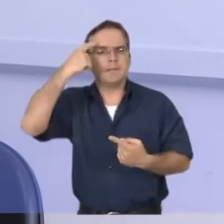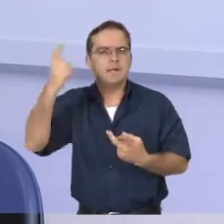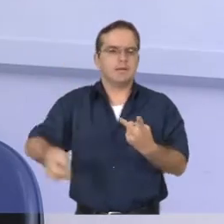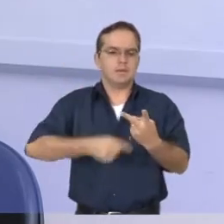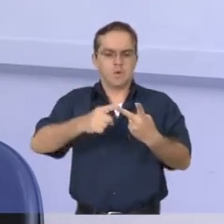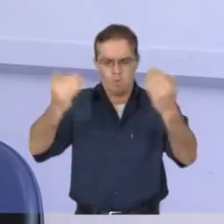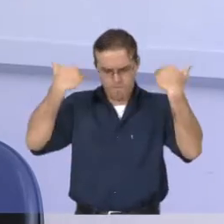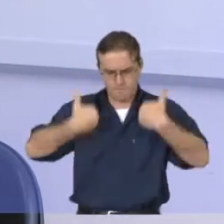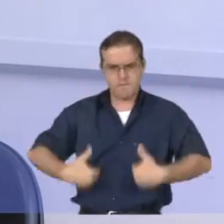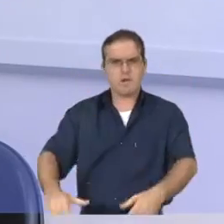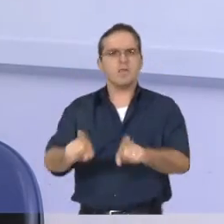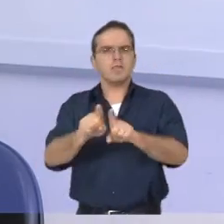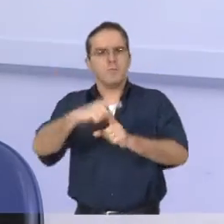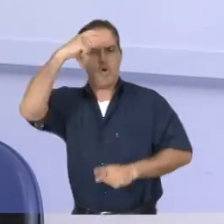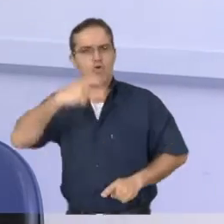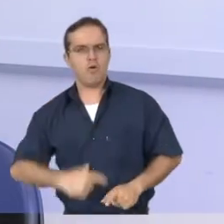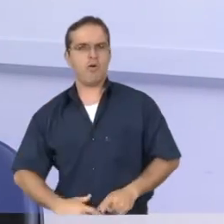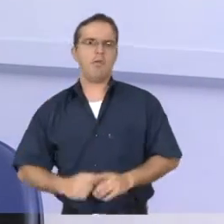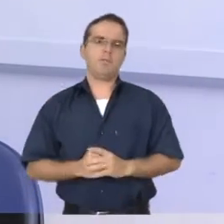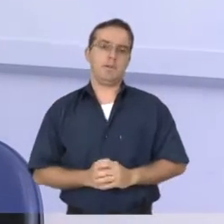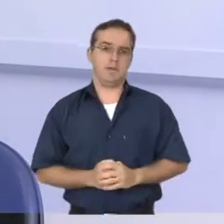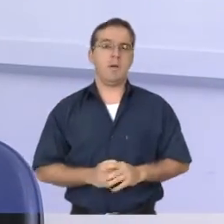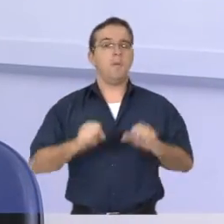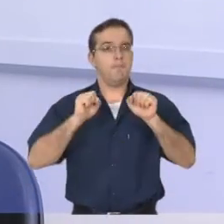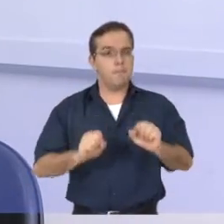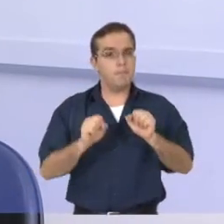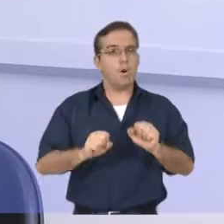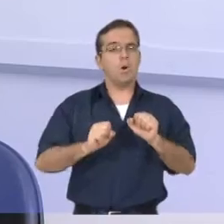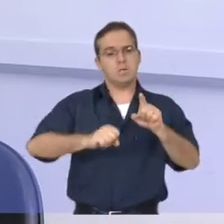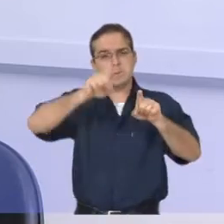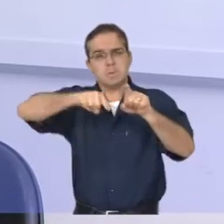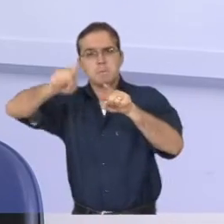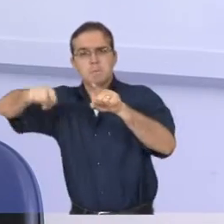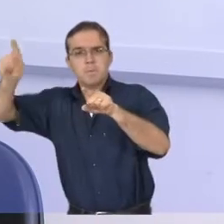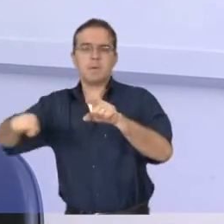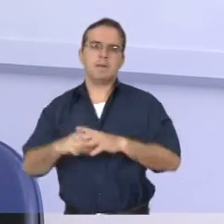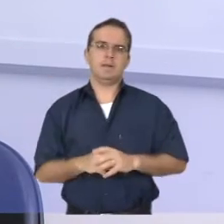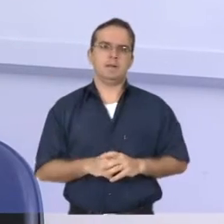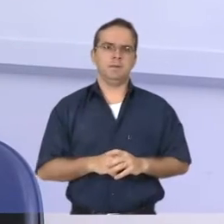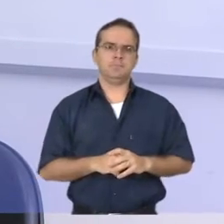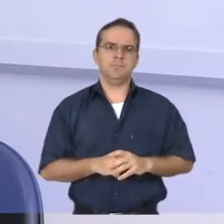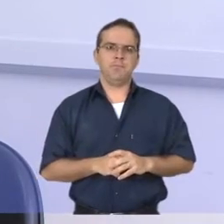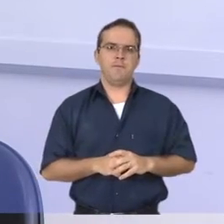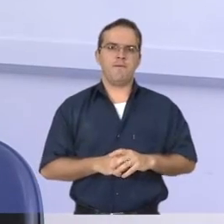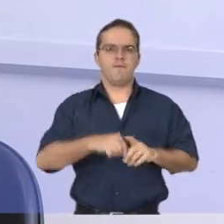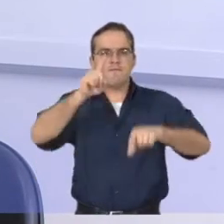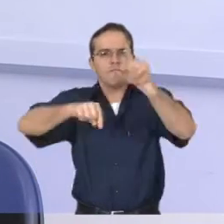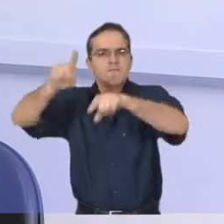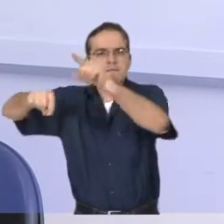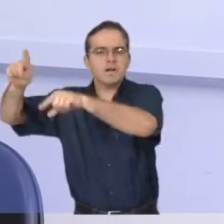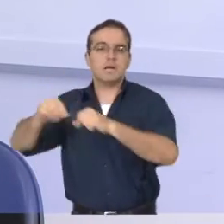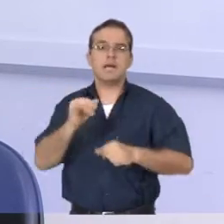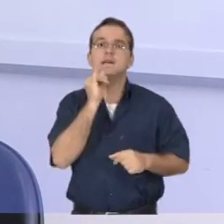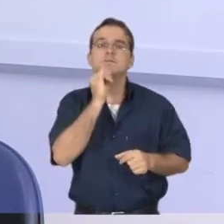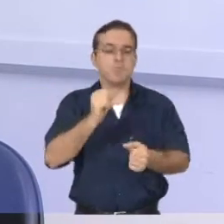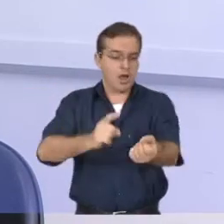emoção que nós sentimos, ela gera um padrão específico de excitação fisiológica no nosso organismo. Então, por exemplo, a raiva ela tende a